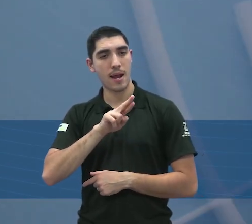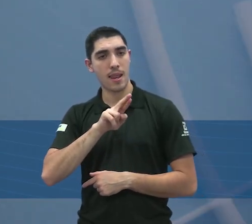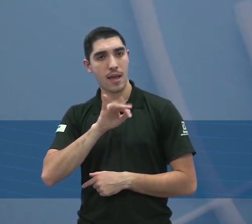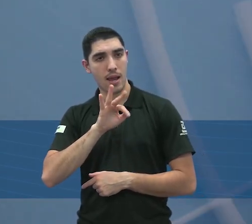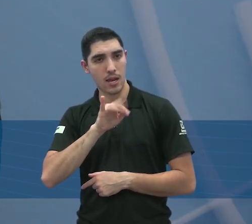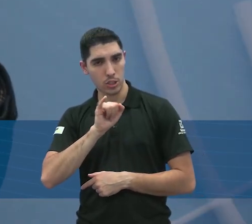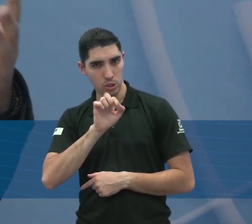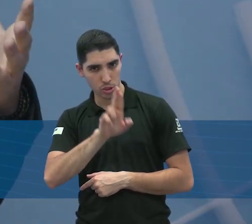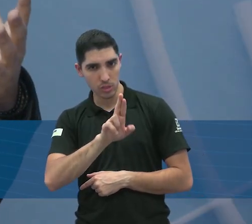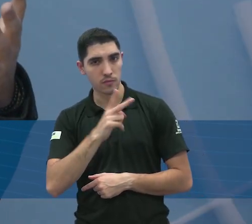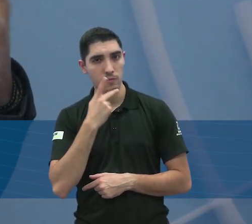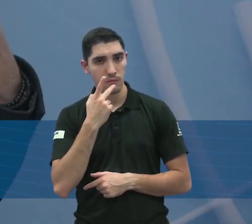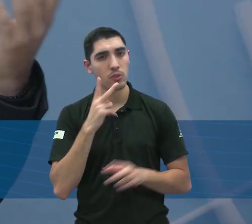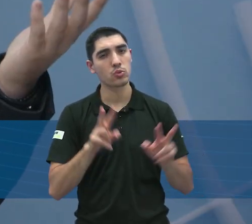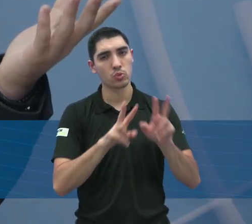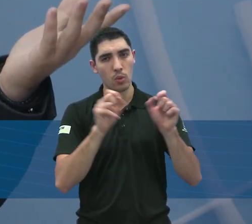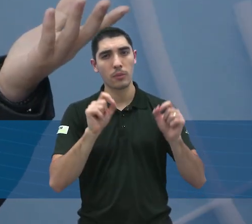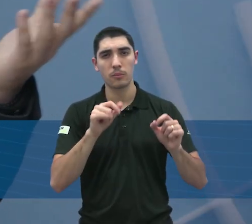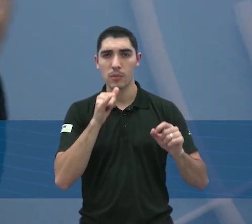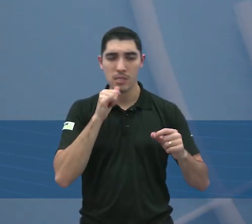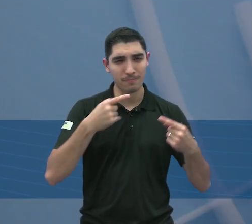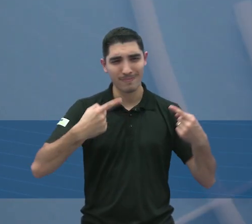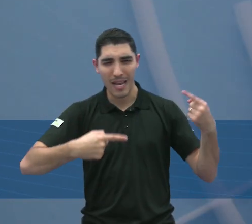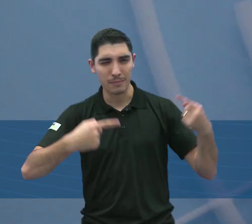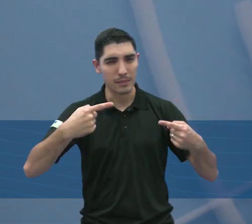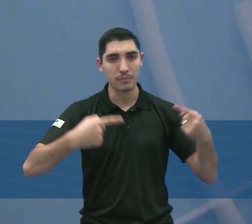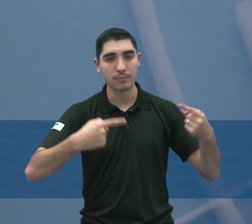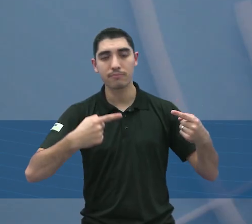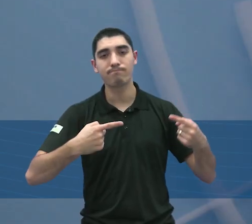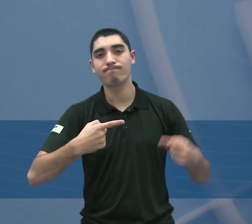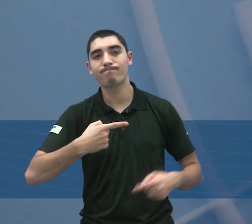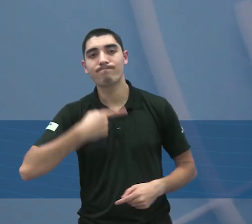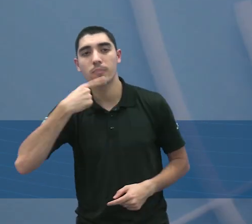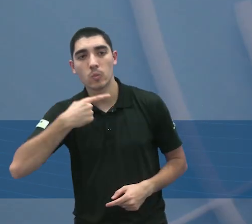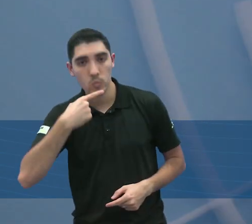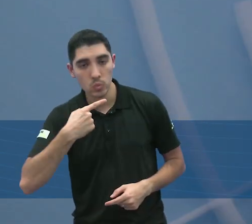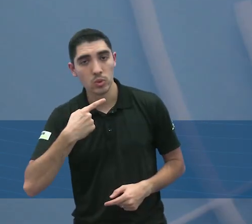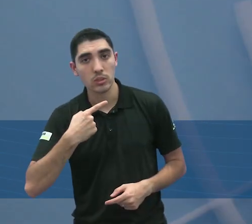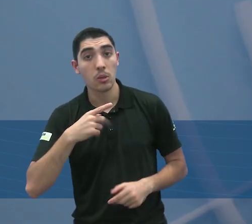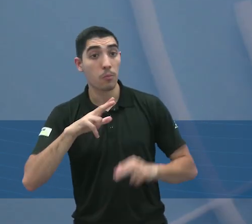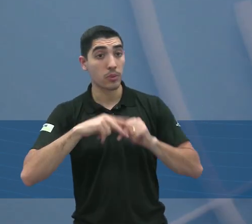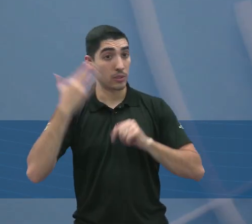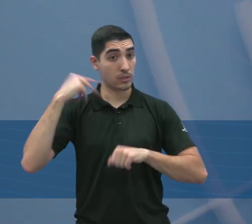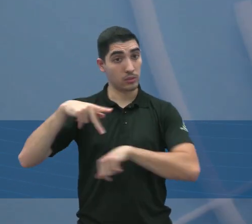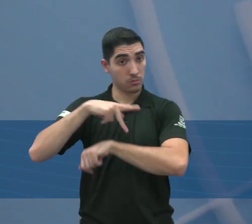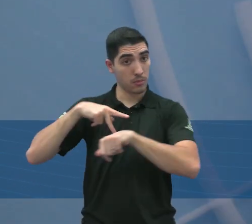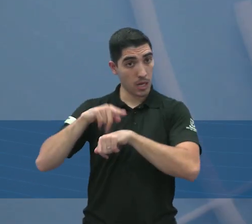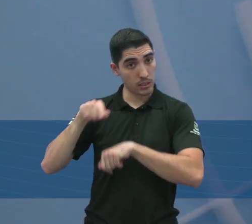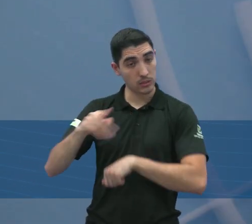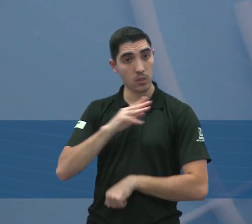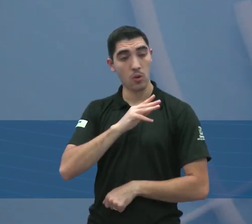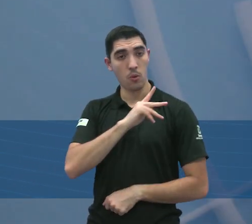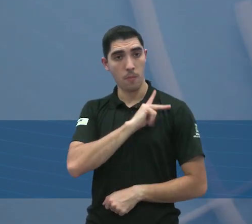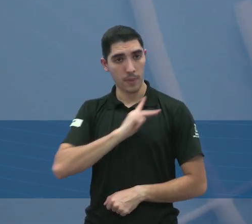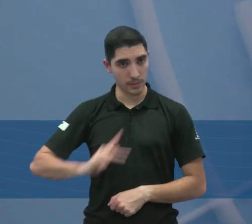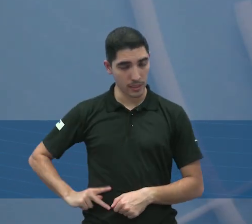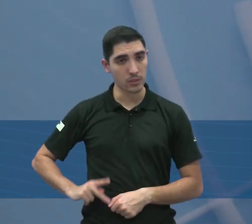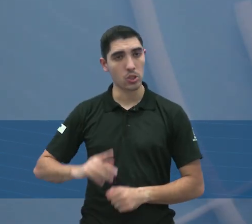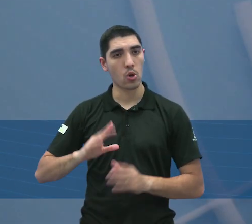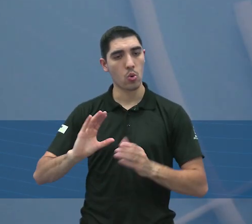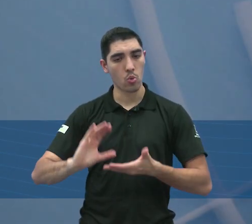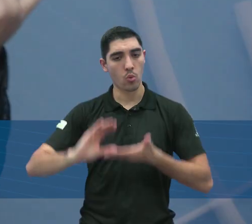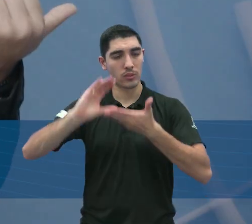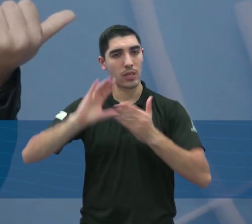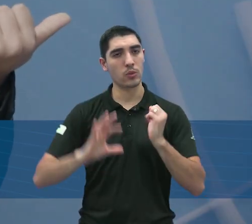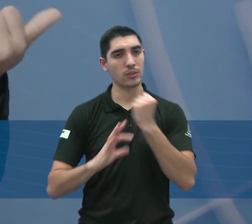em conflitos recentes e chegou muito perto disso durante o mandato do país na presidência do Conselho de Segurança